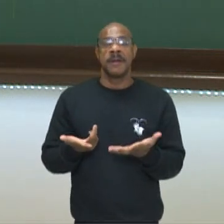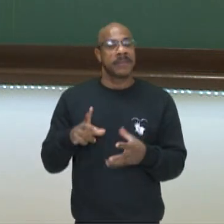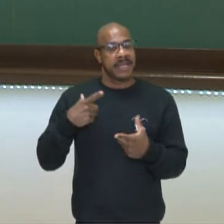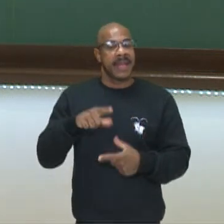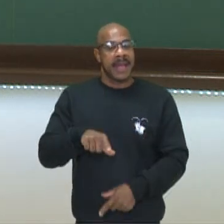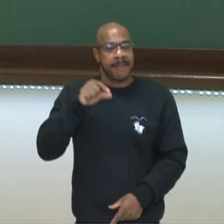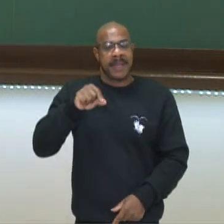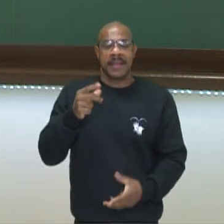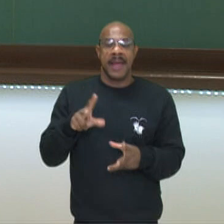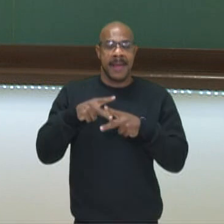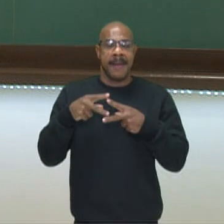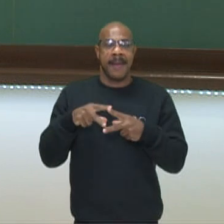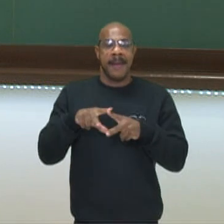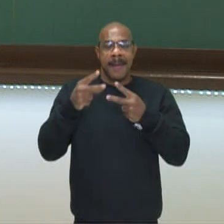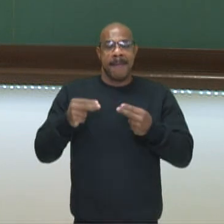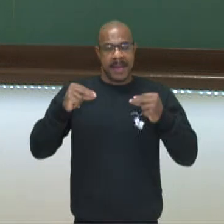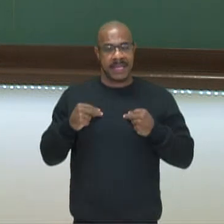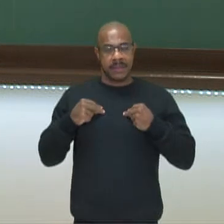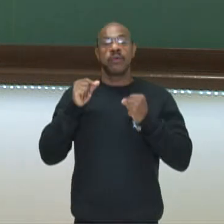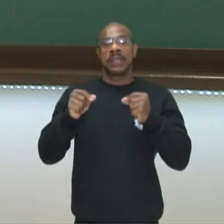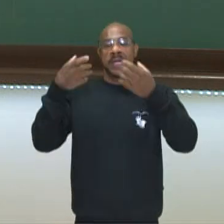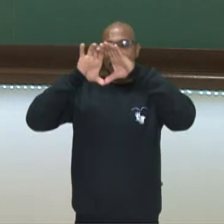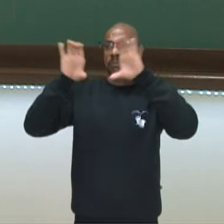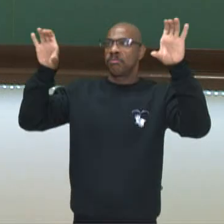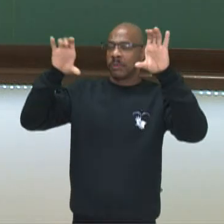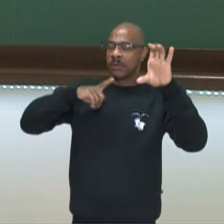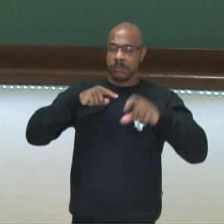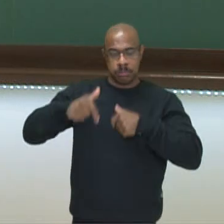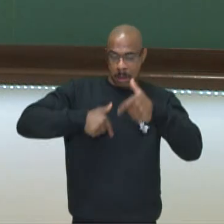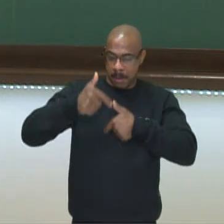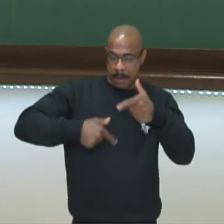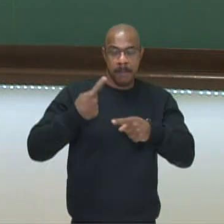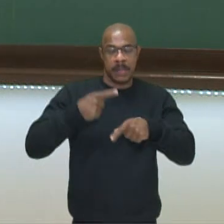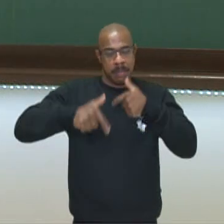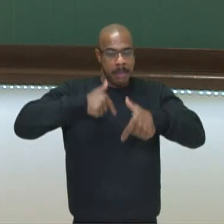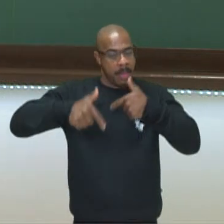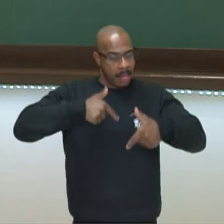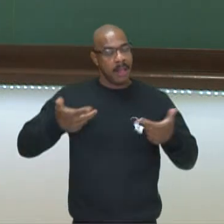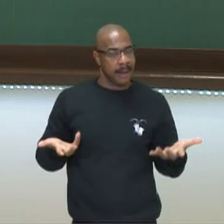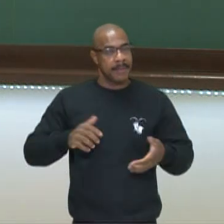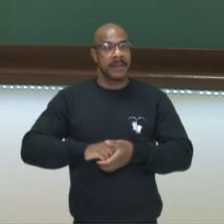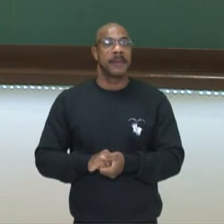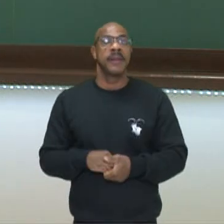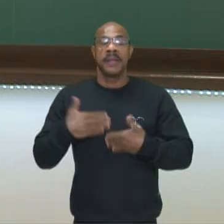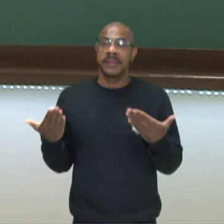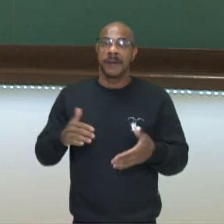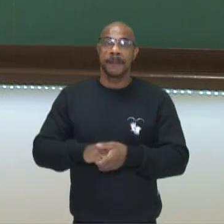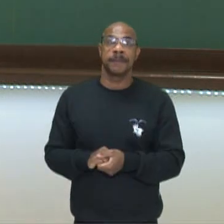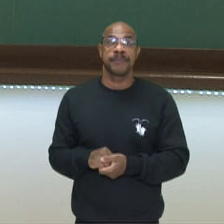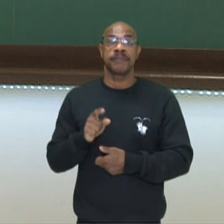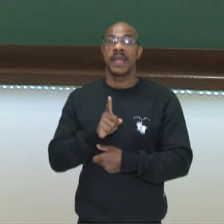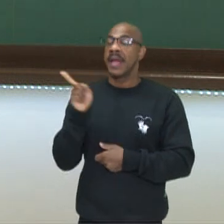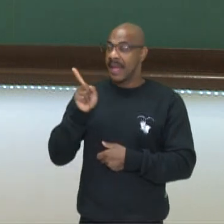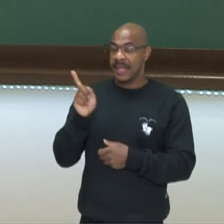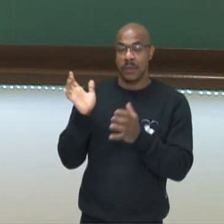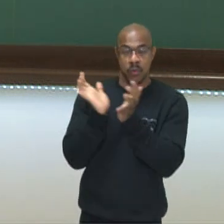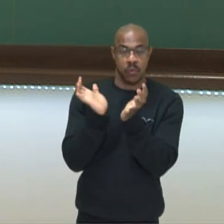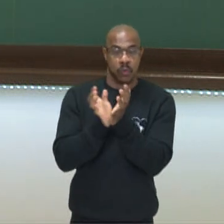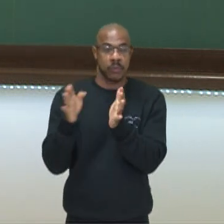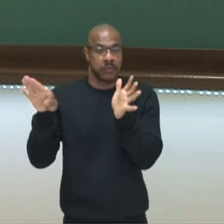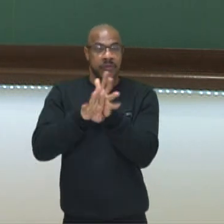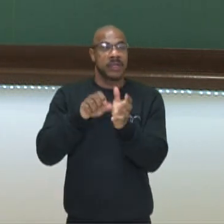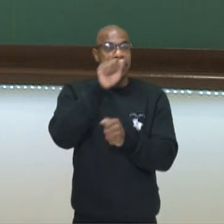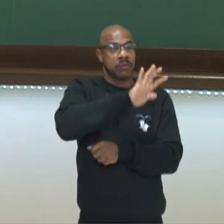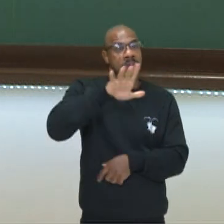do reino dos céus. Então, essa ética trazida por esses calvinistas, né, esses puritanos que chegam, ela é